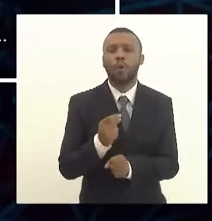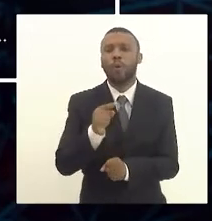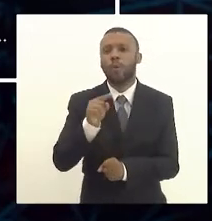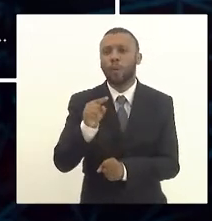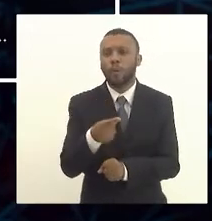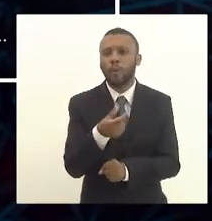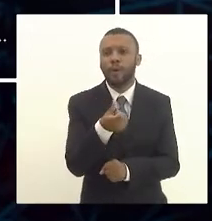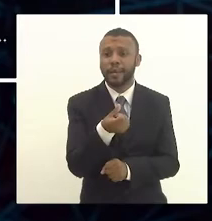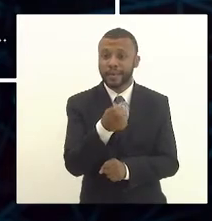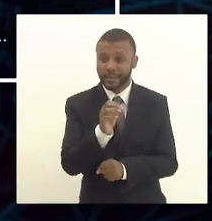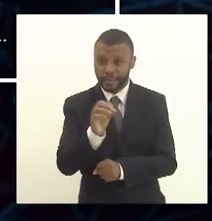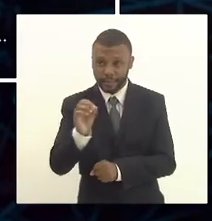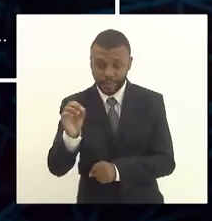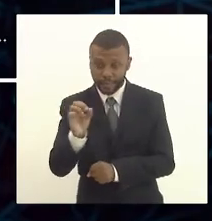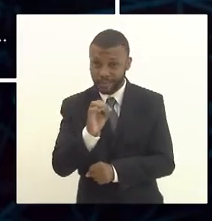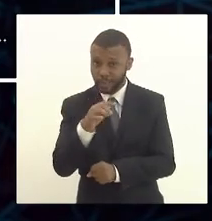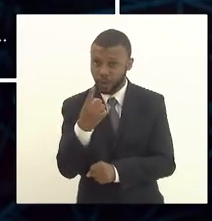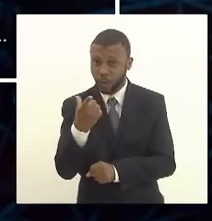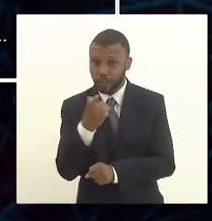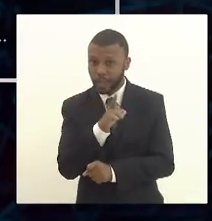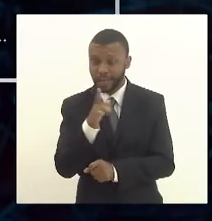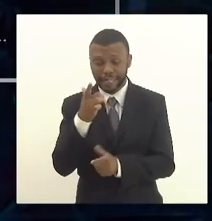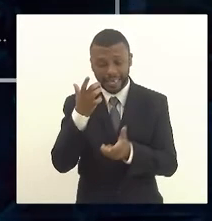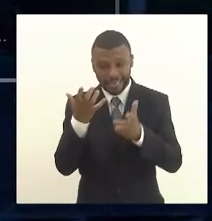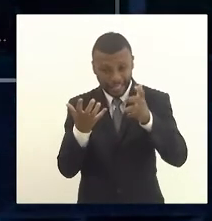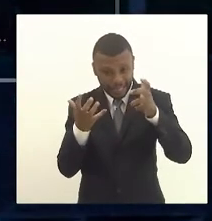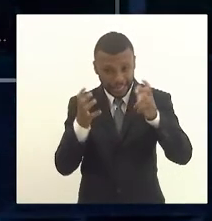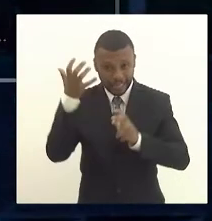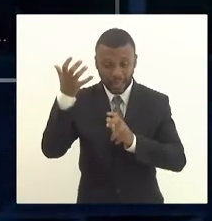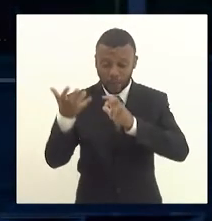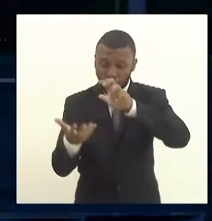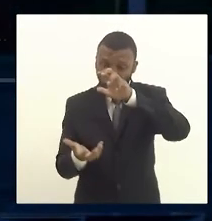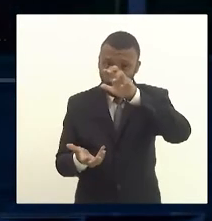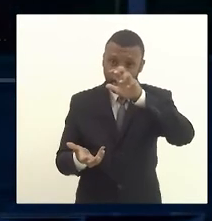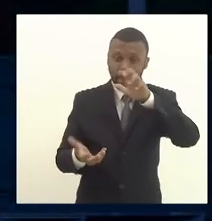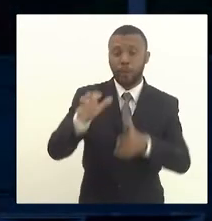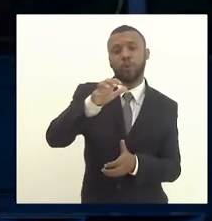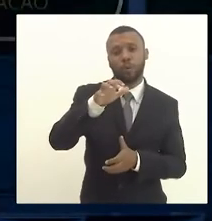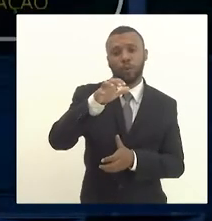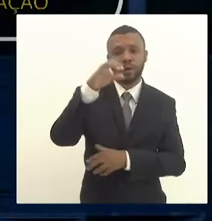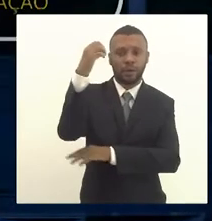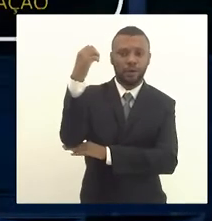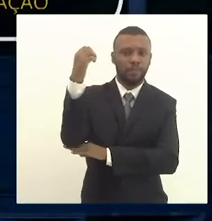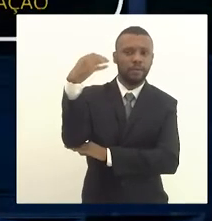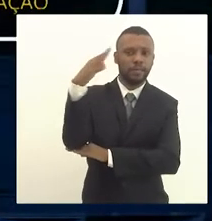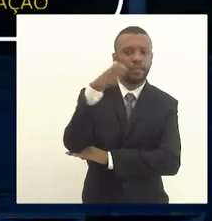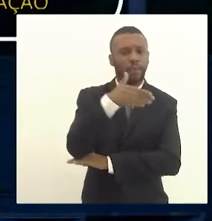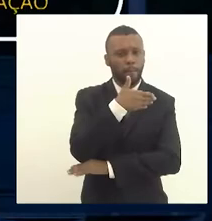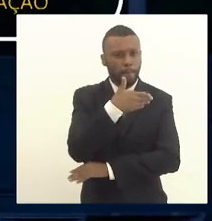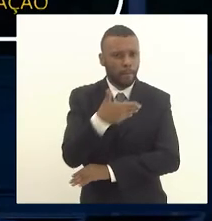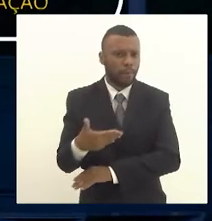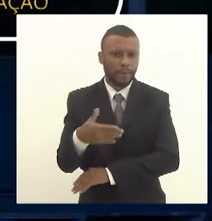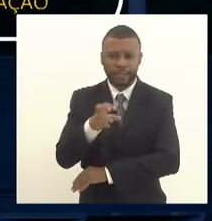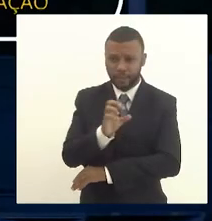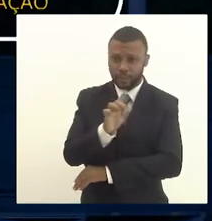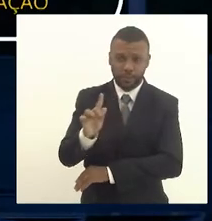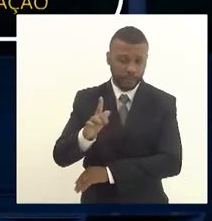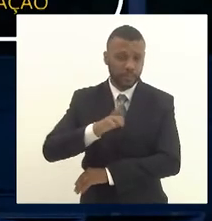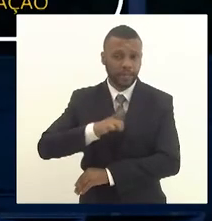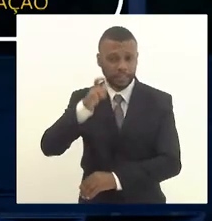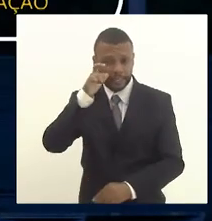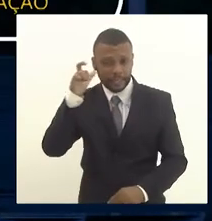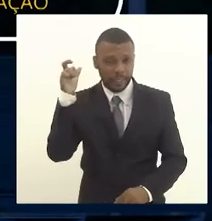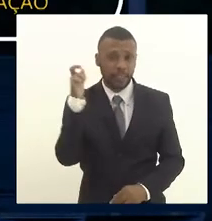gente converte todo esse cenário aqui em iluminação pública 5G, esse fica mais interessante aqui